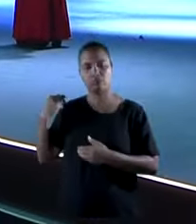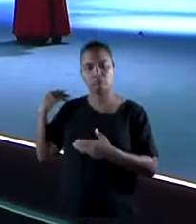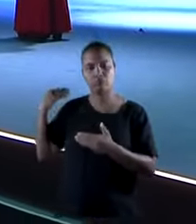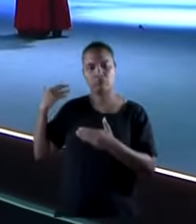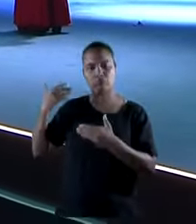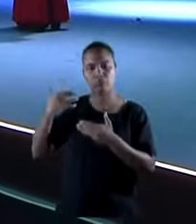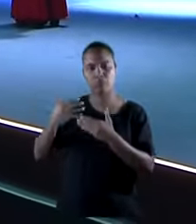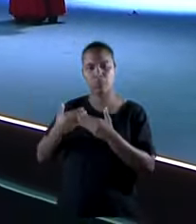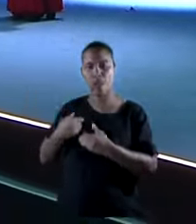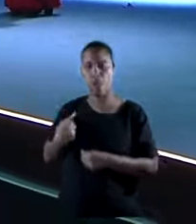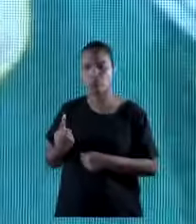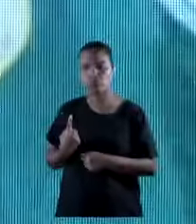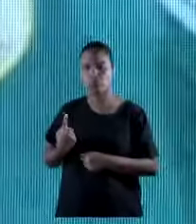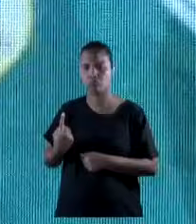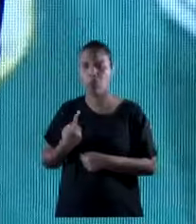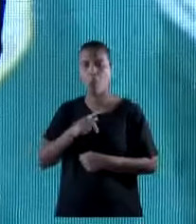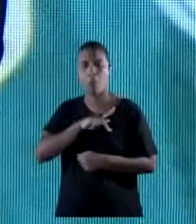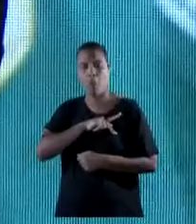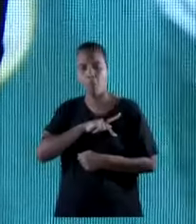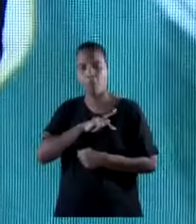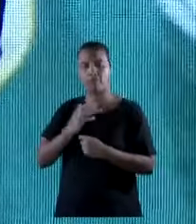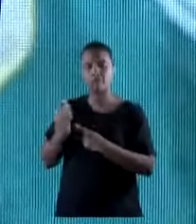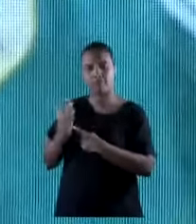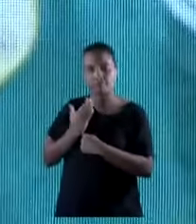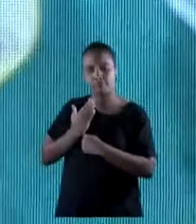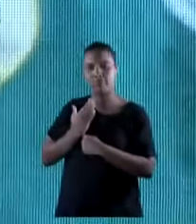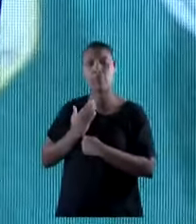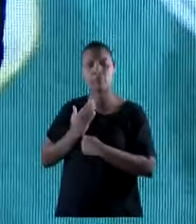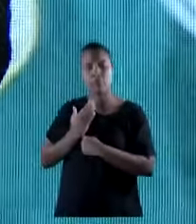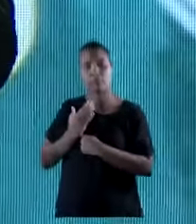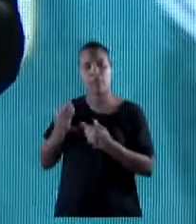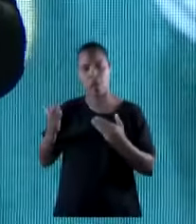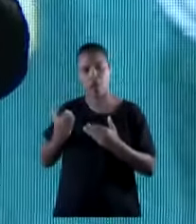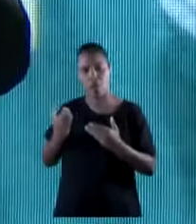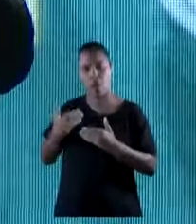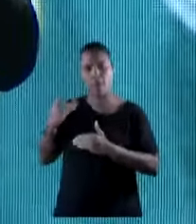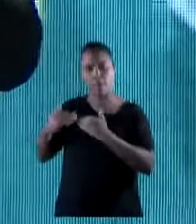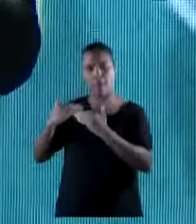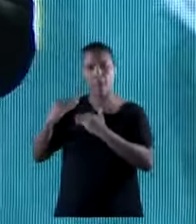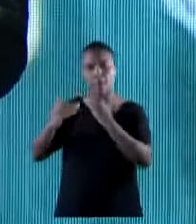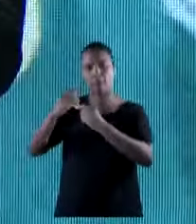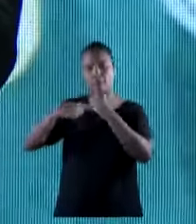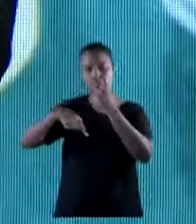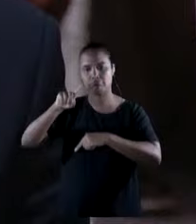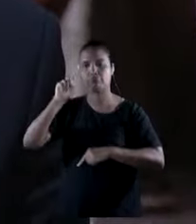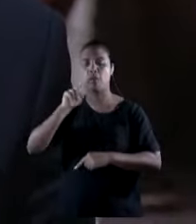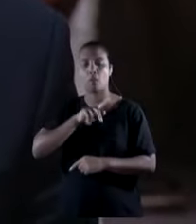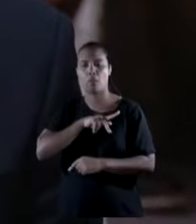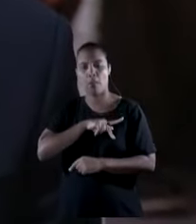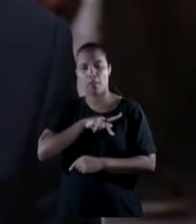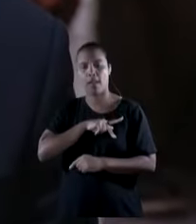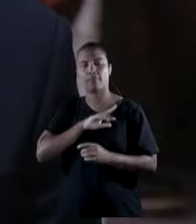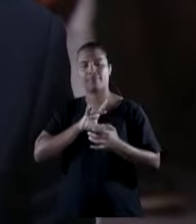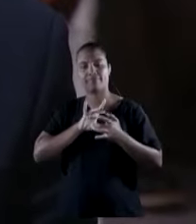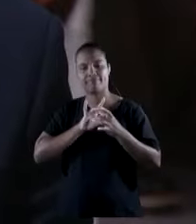Quando eu não tinha nada, o Palmeiras estava comigo. E foi o clube que apostou tudo em mim. Então, eu devo isso ao